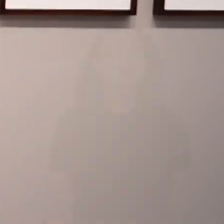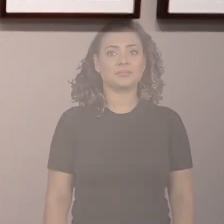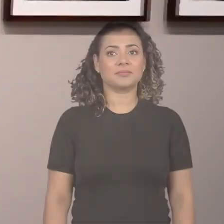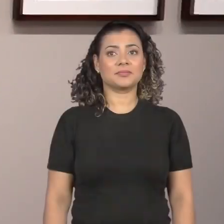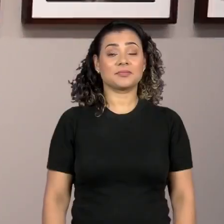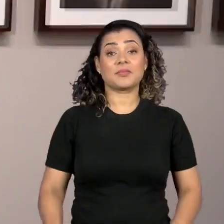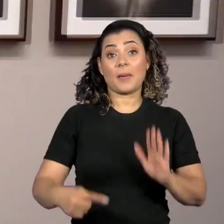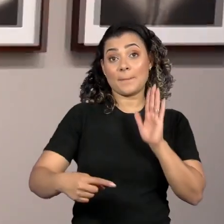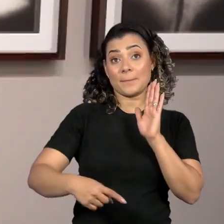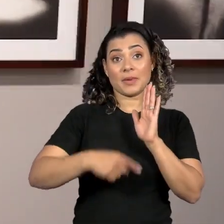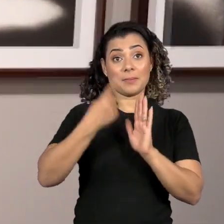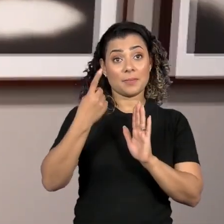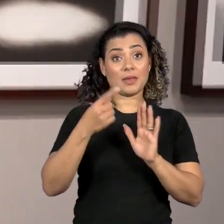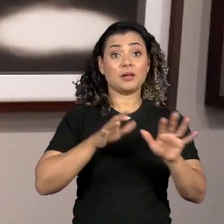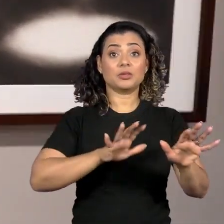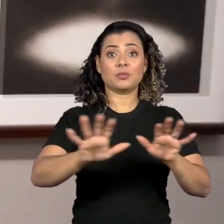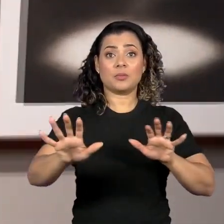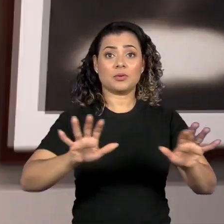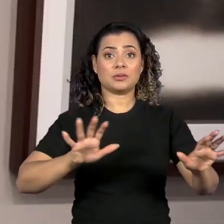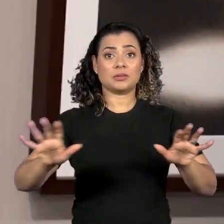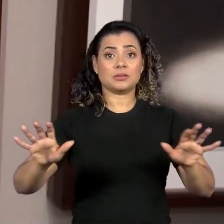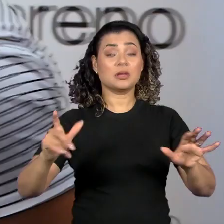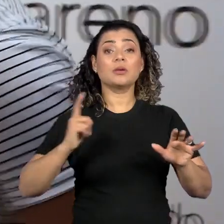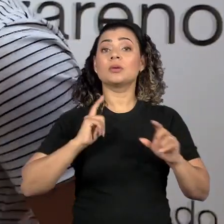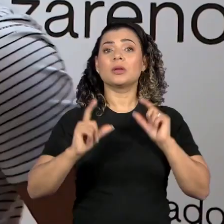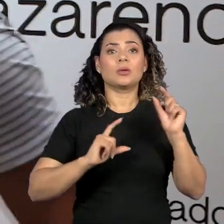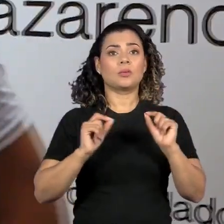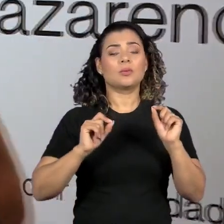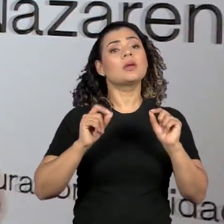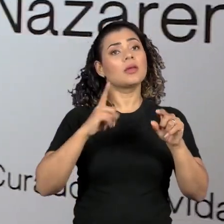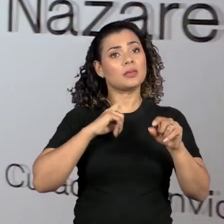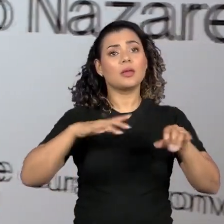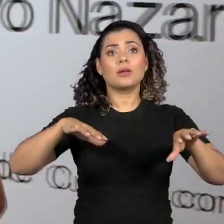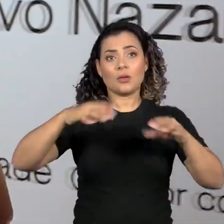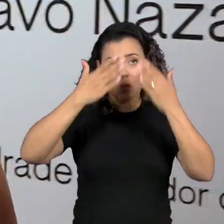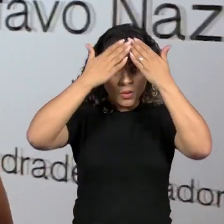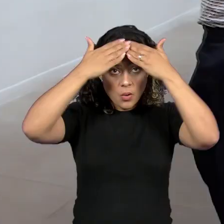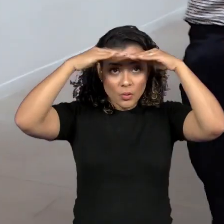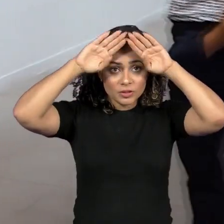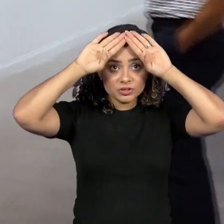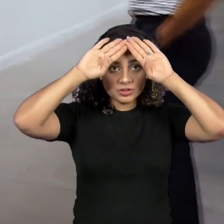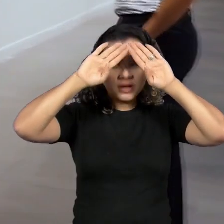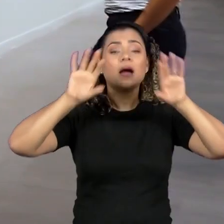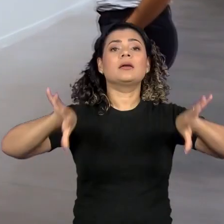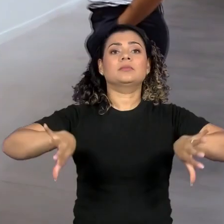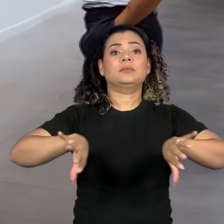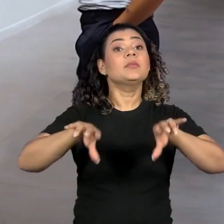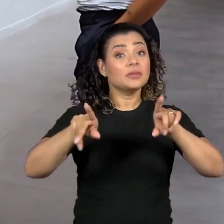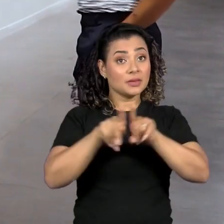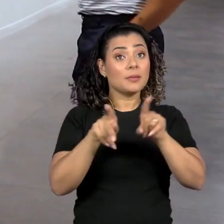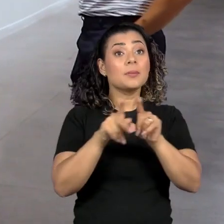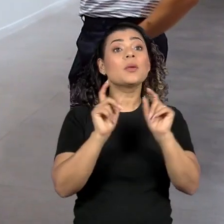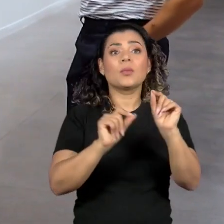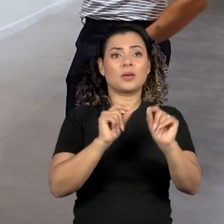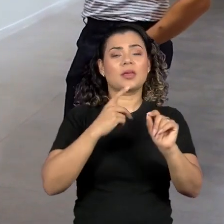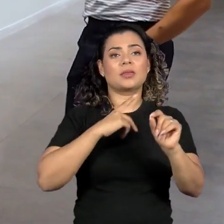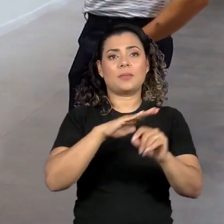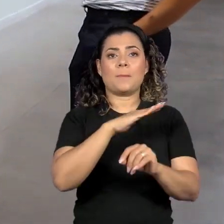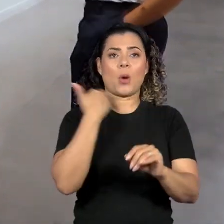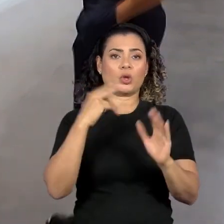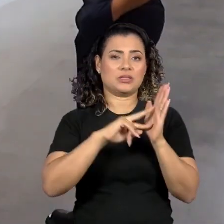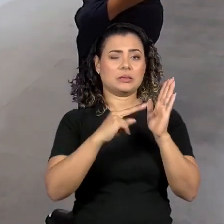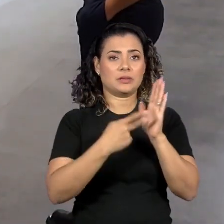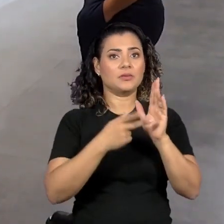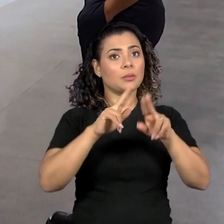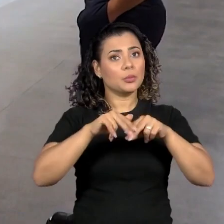Como o primeiro núcleo da exposição, a gente tem Ku. E Ku é o orixá que representa a morte. E é uma série com 200 desenhos, quase.